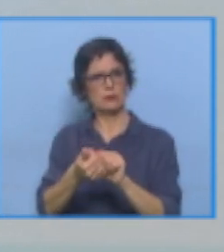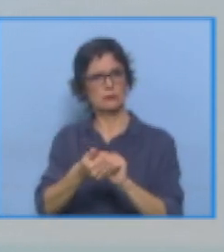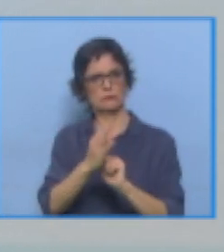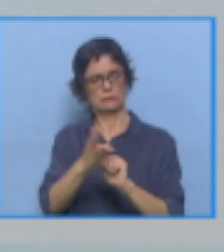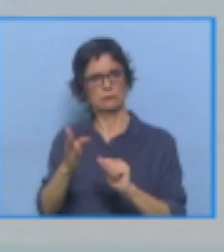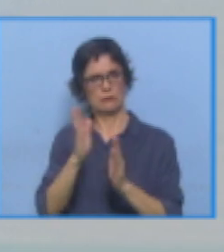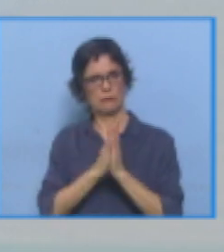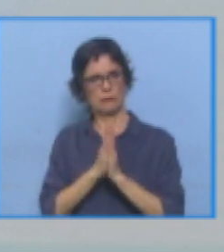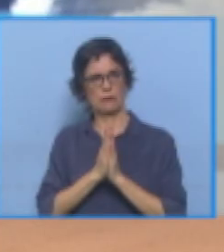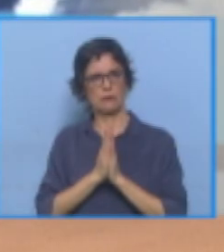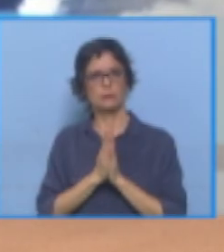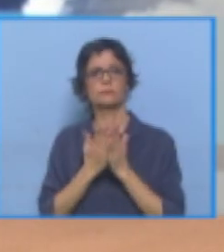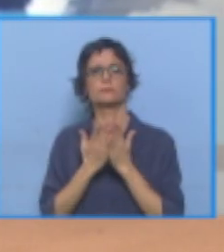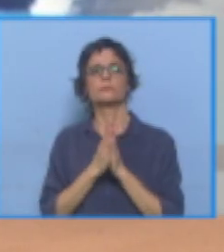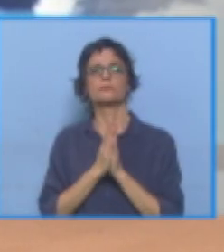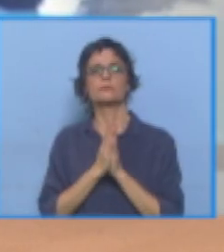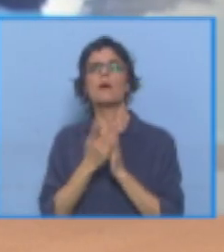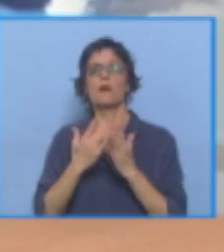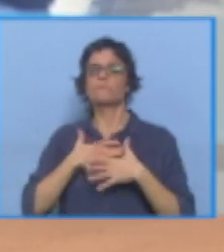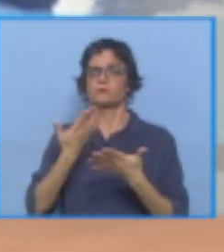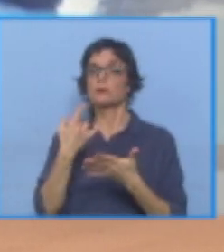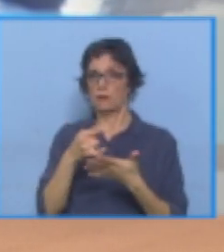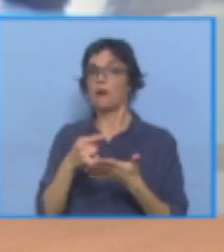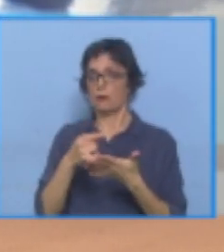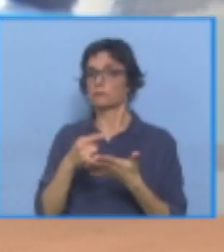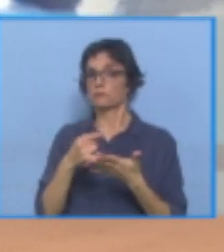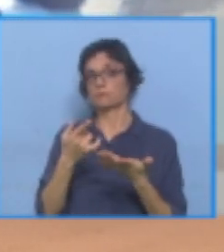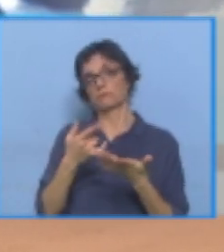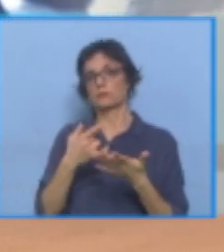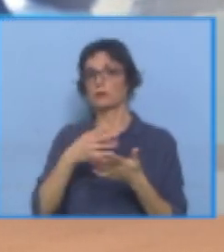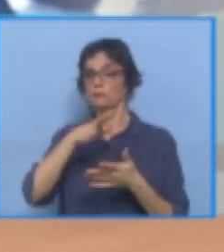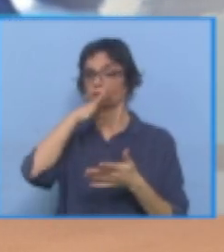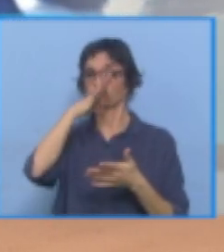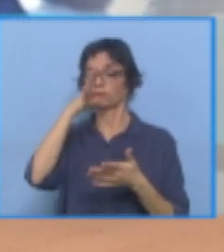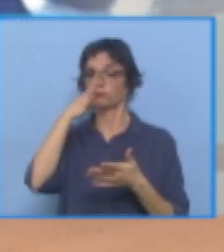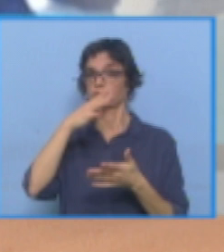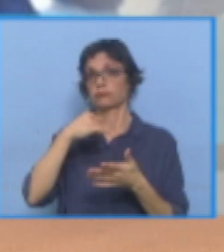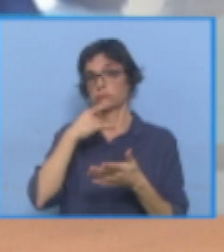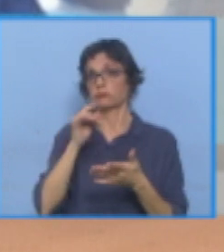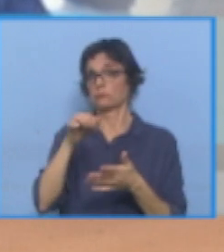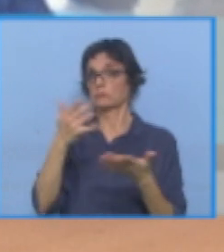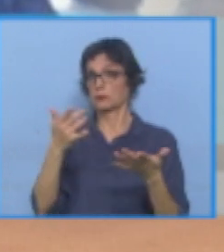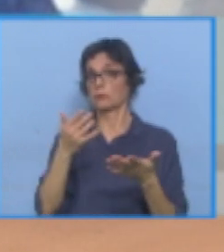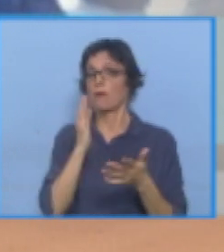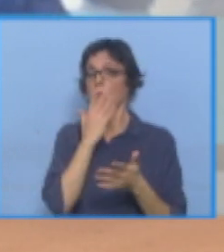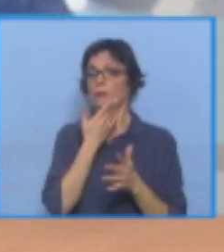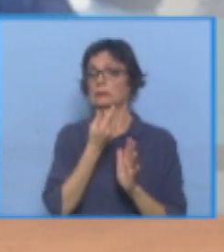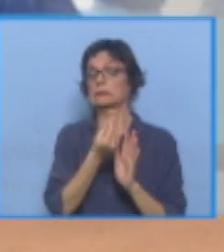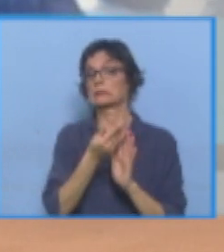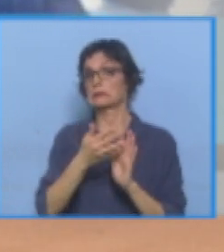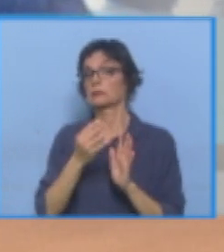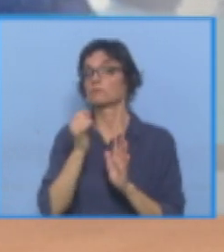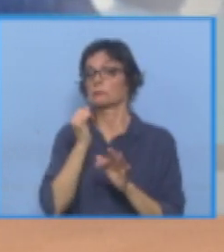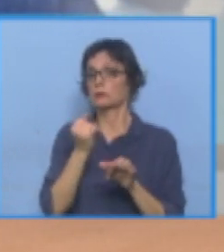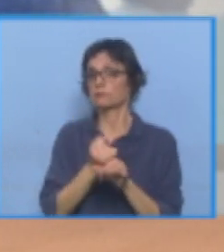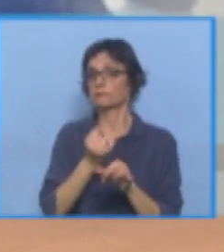vida da Igreja? Existe a vontade, foi declarada essa intenção, agora já depende do terreno, ou seja, depende de quem,